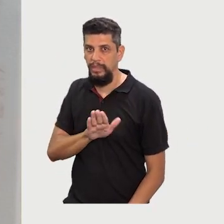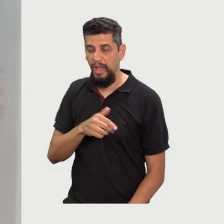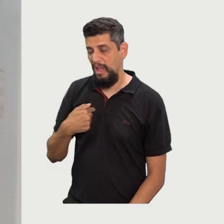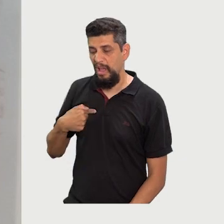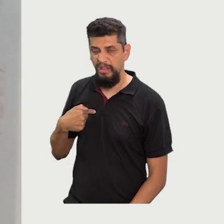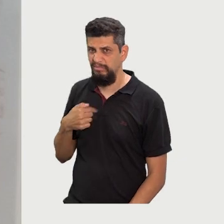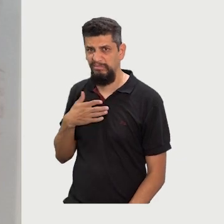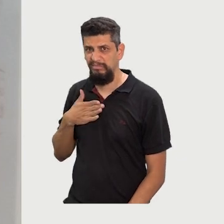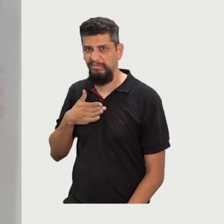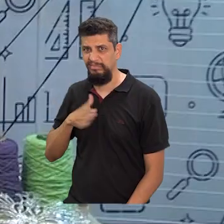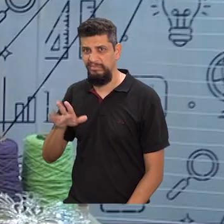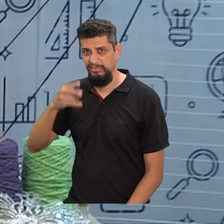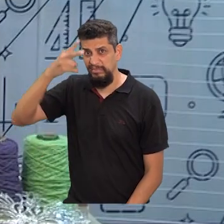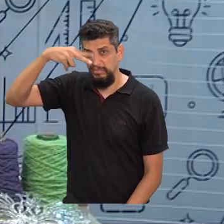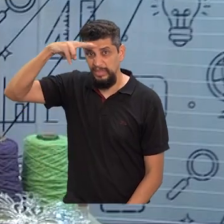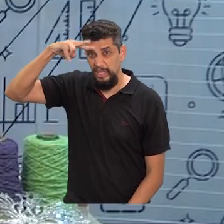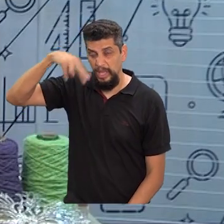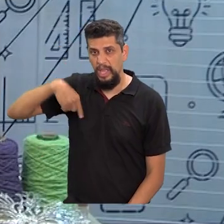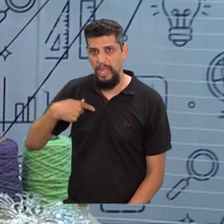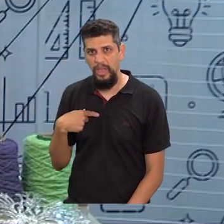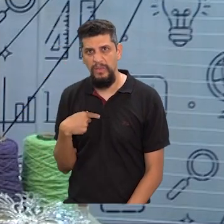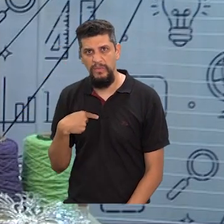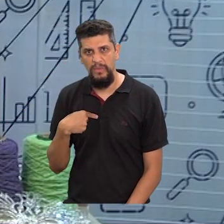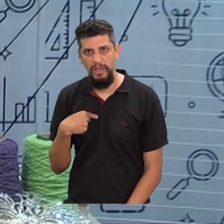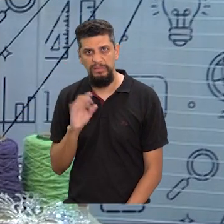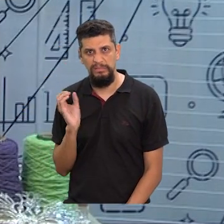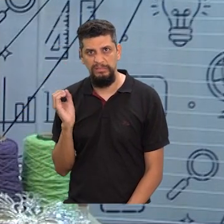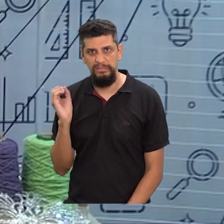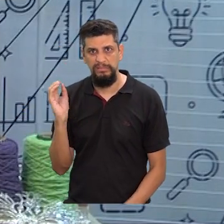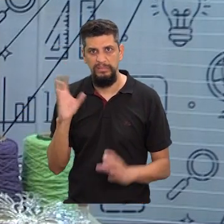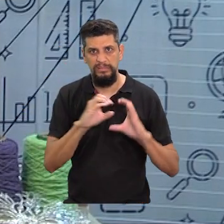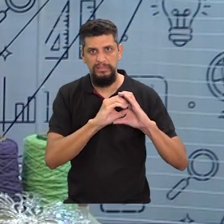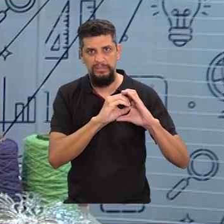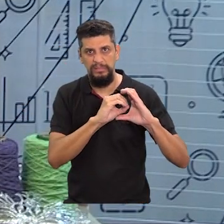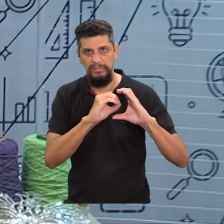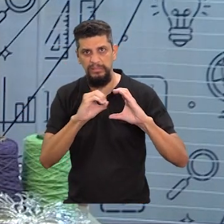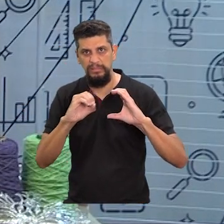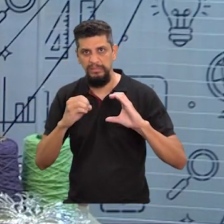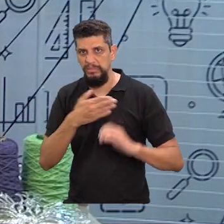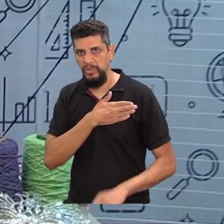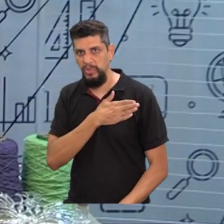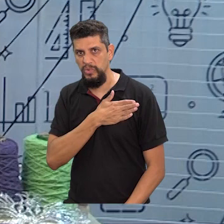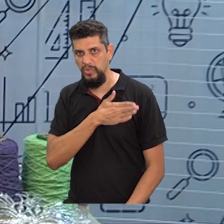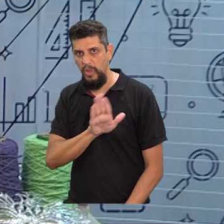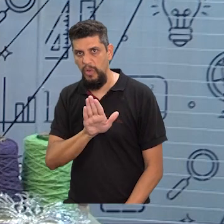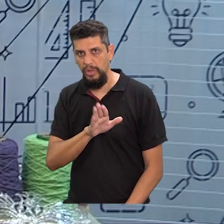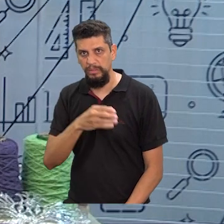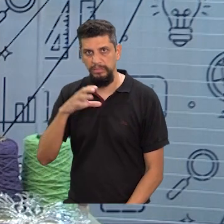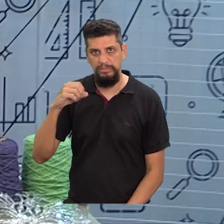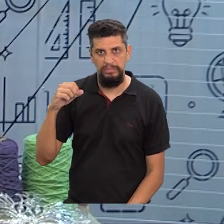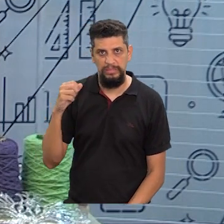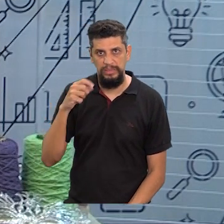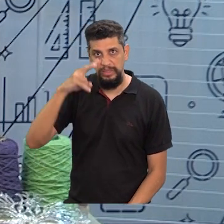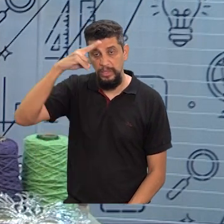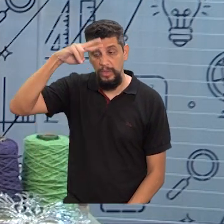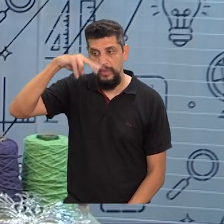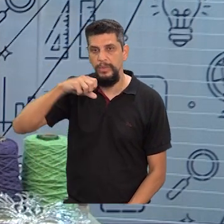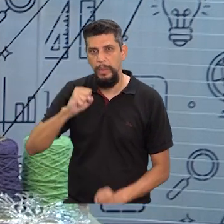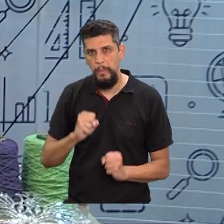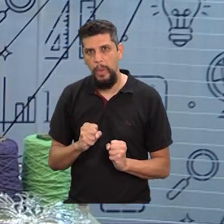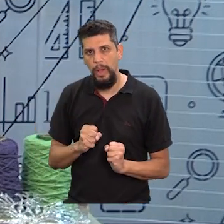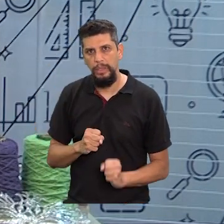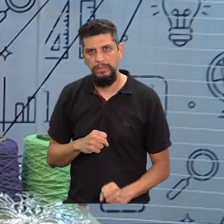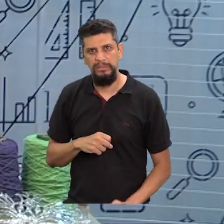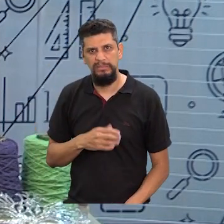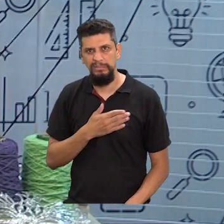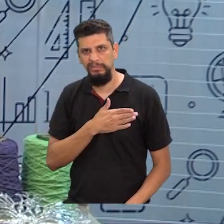Ah, prof, eu não gostei dessa história não. Ó, eu vou marcar o emoji aqui, ó. Do detestei essa história. Você pode